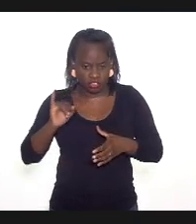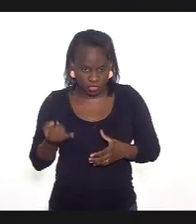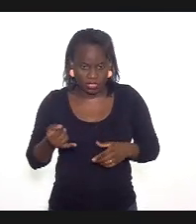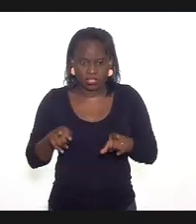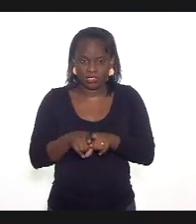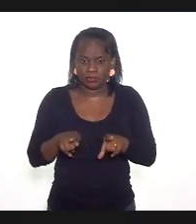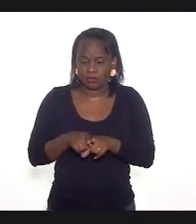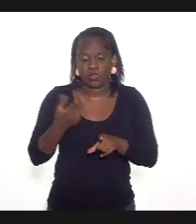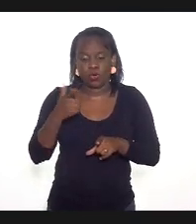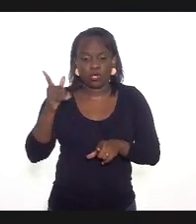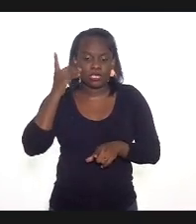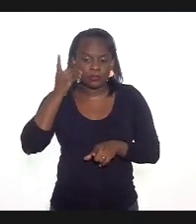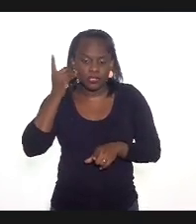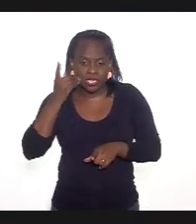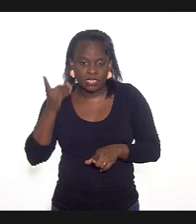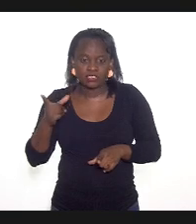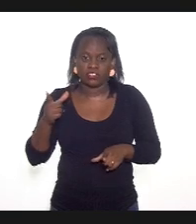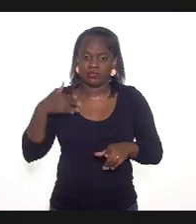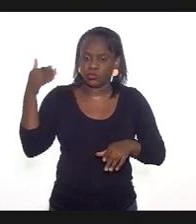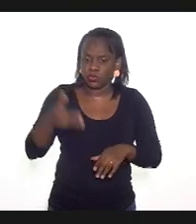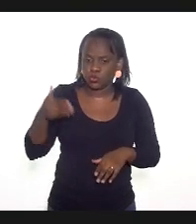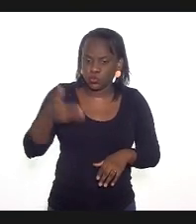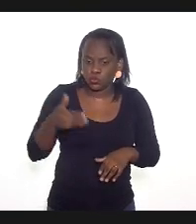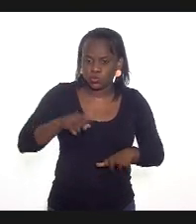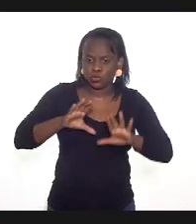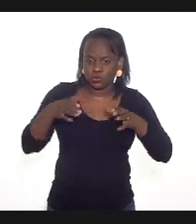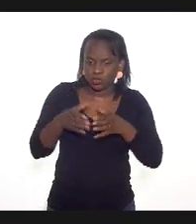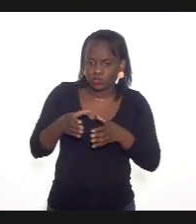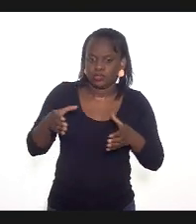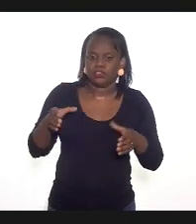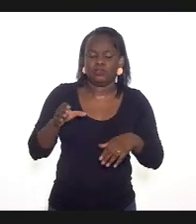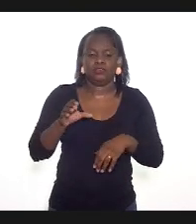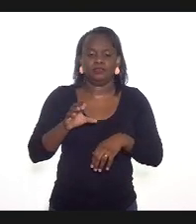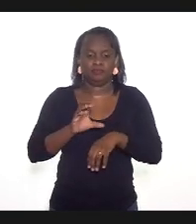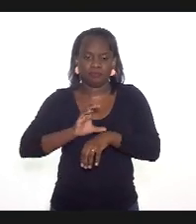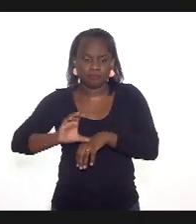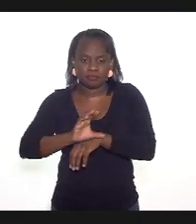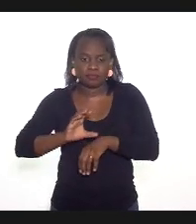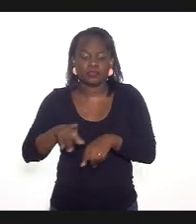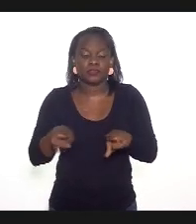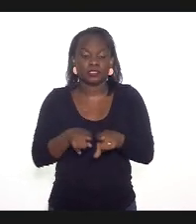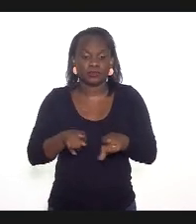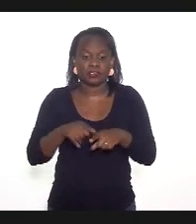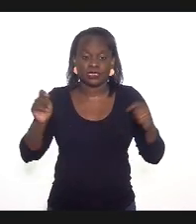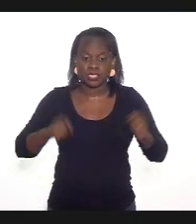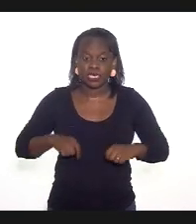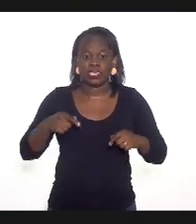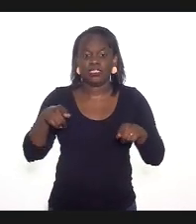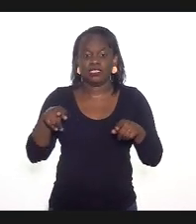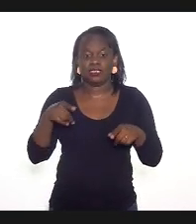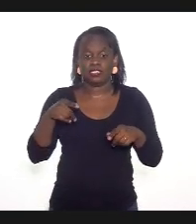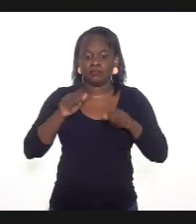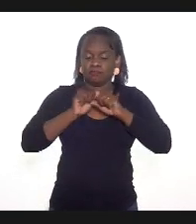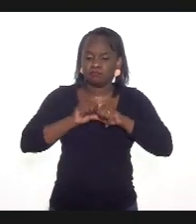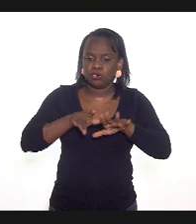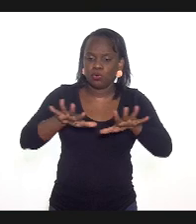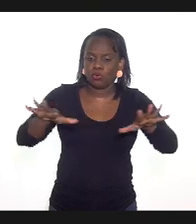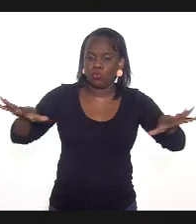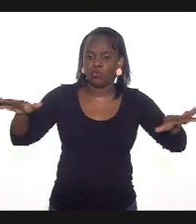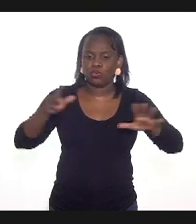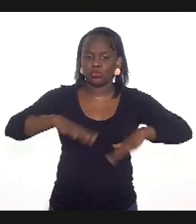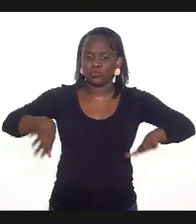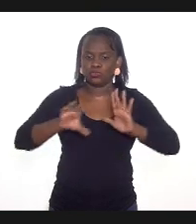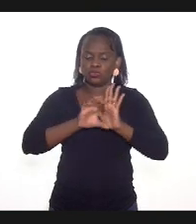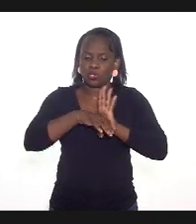também outros deputados que são assíduos aqui à comissão, como a deputada Célia, e que a gente possa servir até de propagador desses